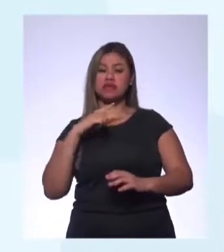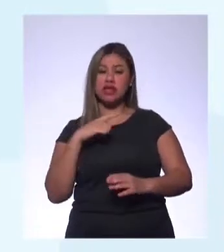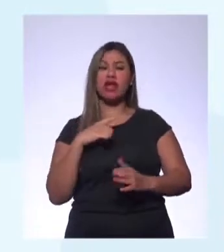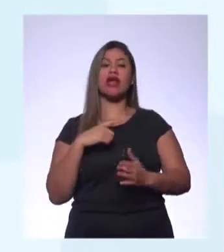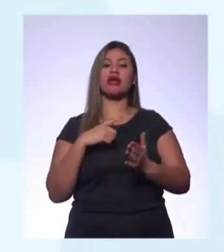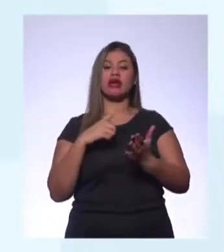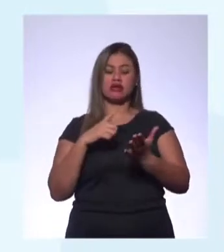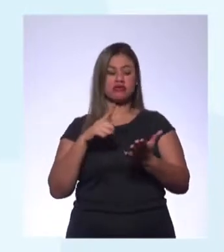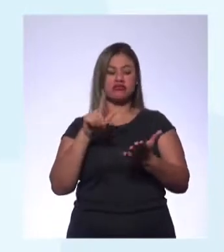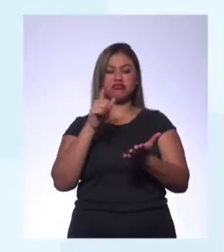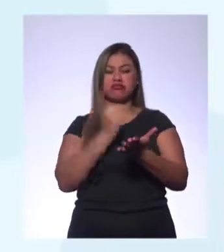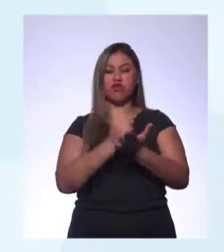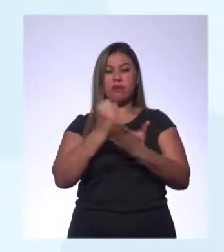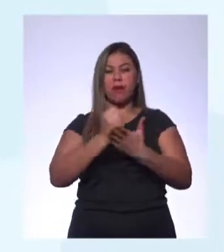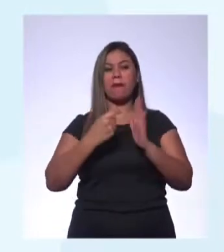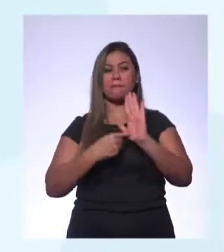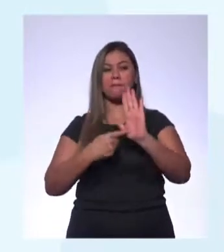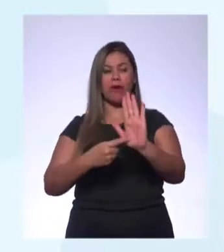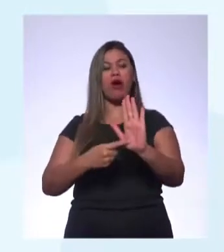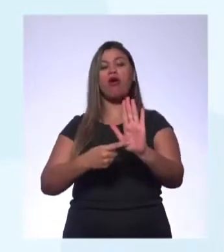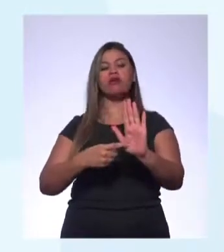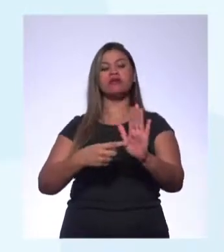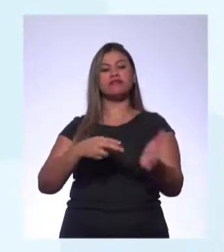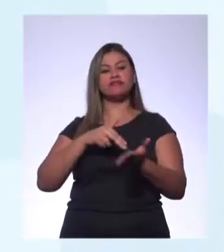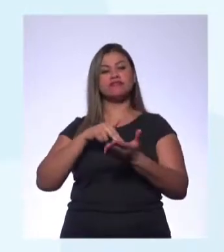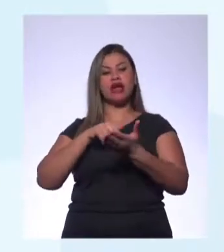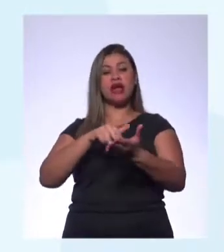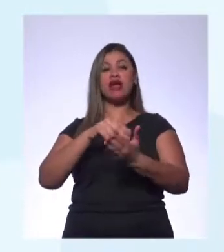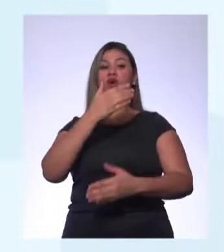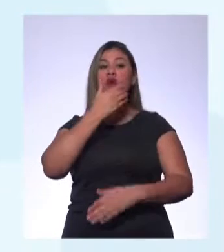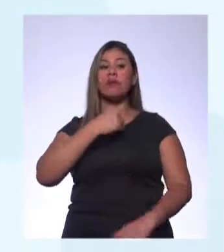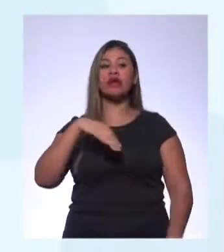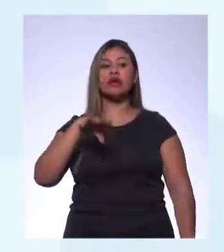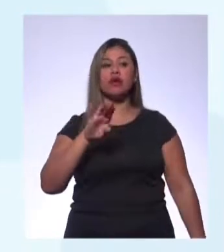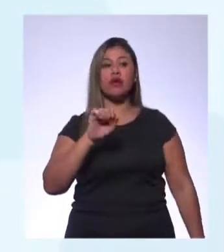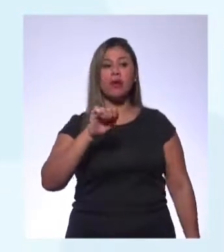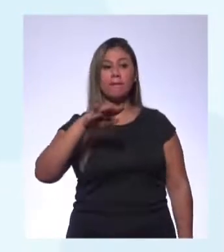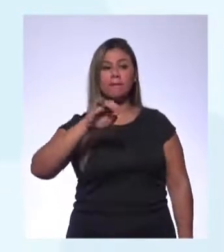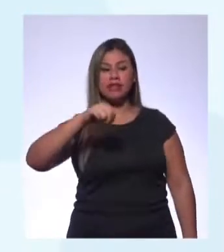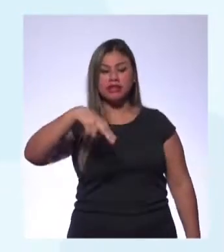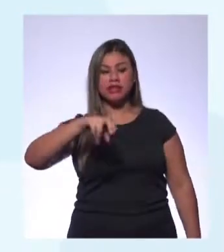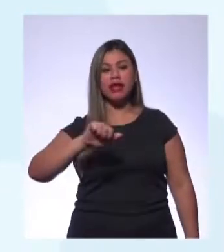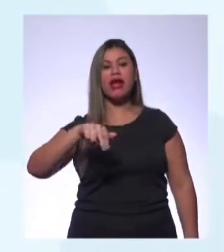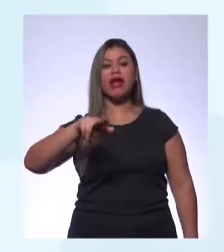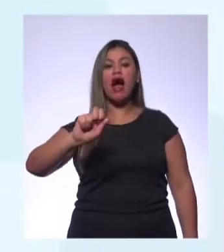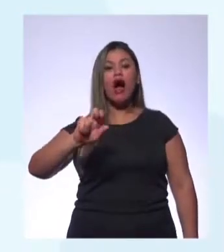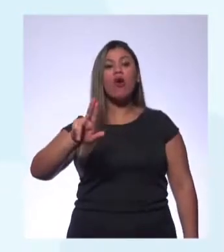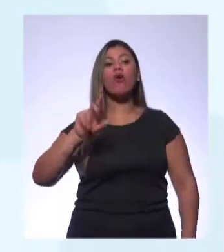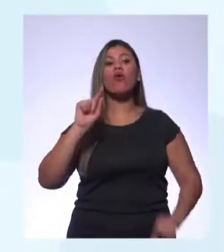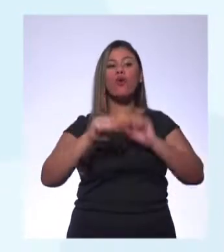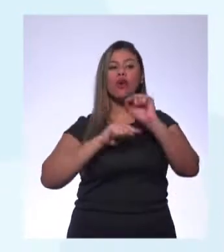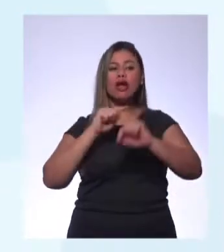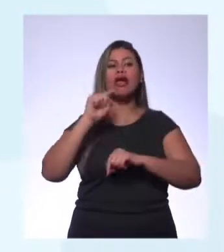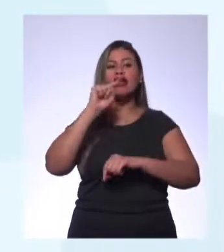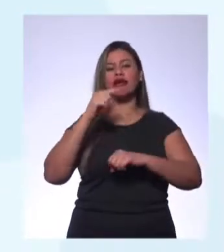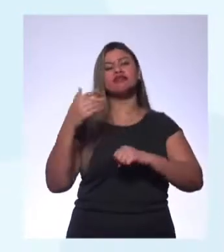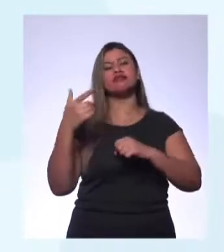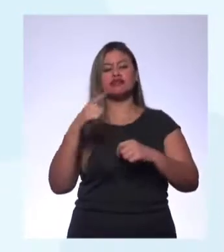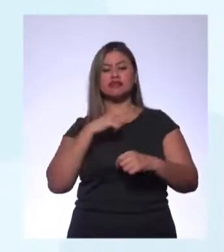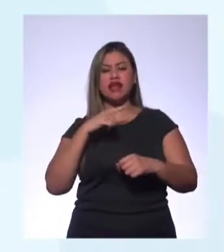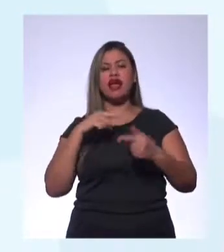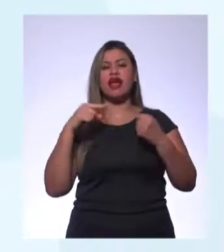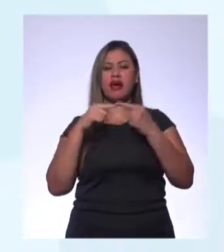compila muitas dessas cartas aí, e o Gobineau, na época, século XIX, foi um dos expoentes dessas